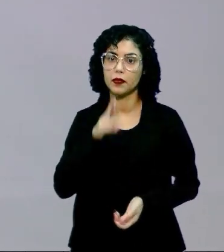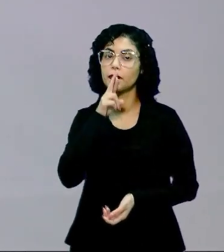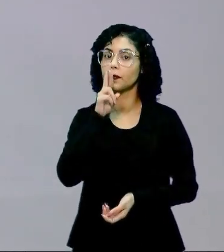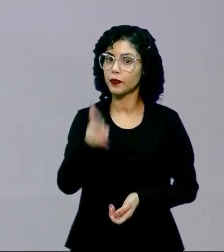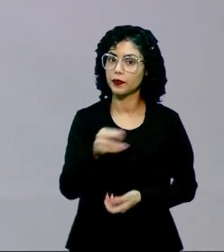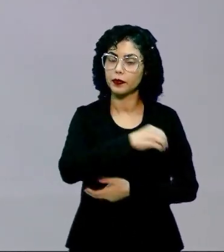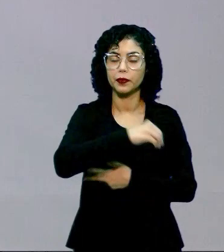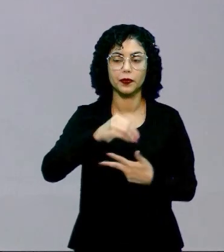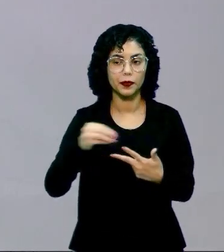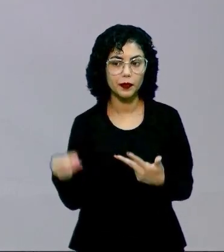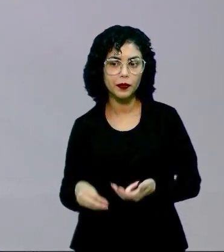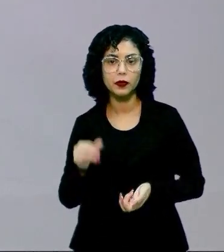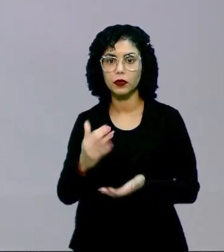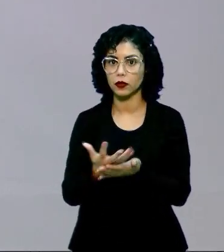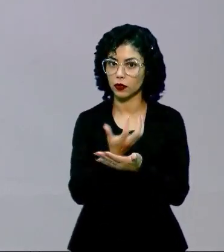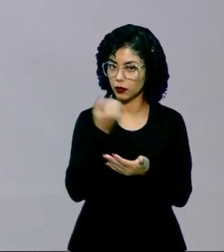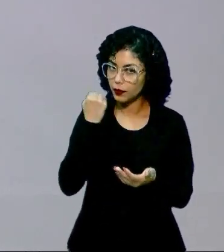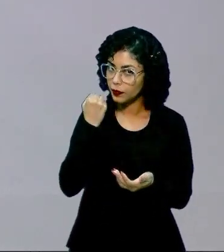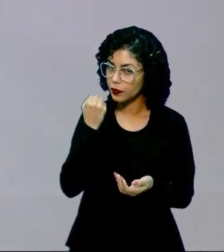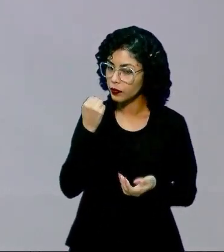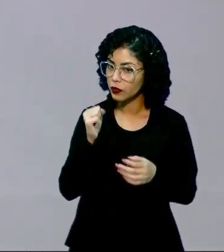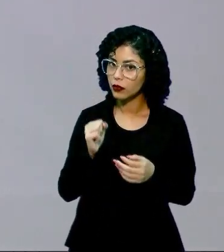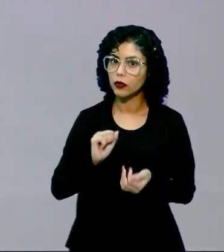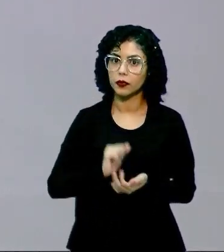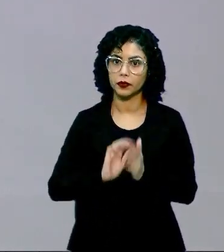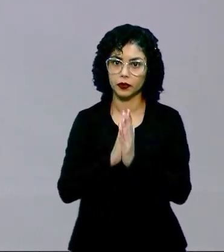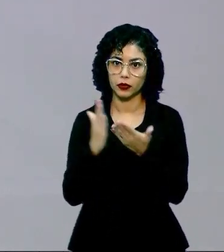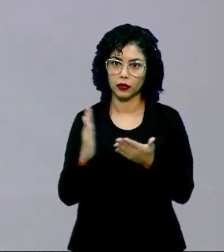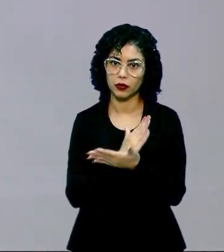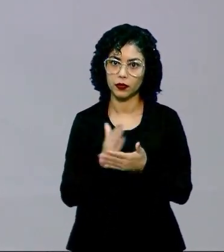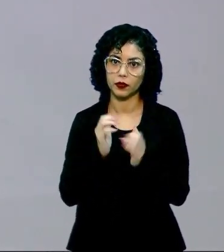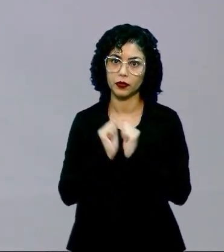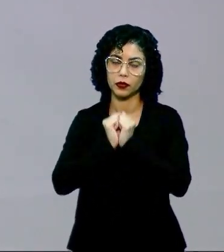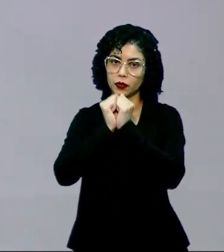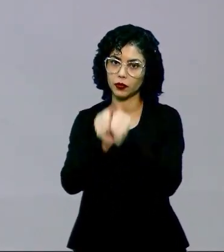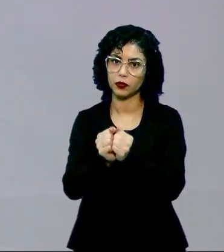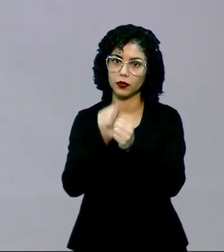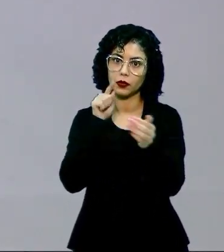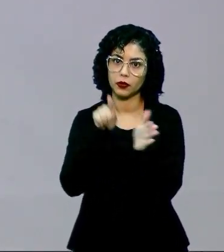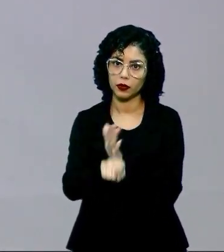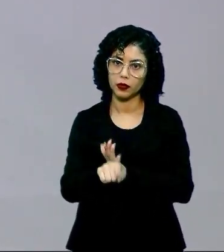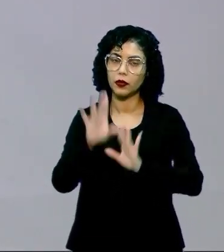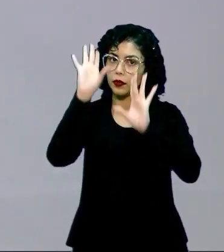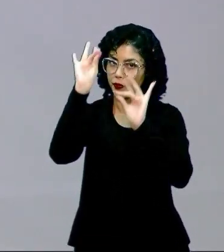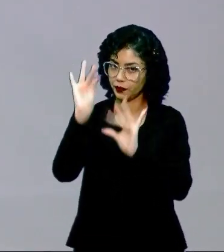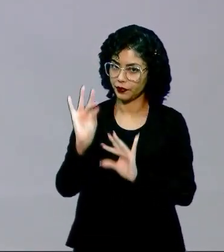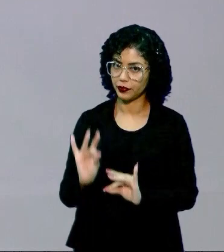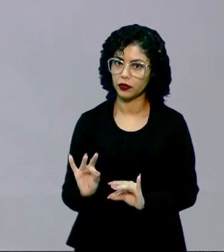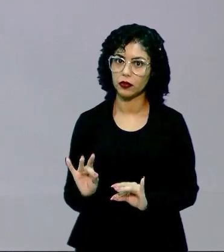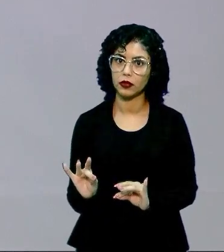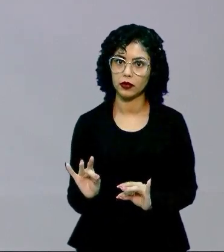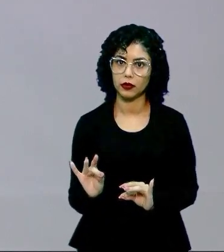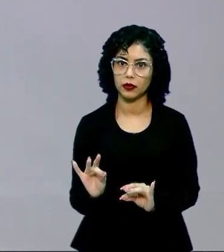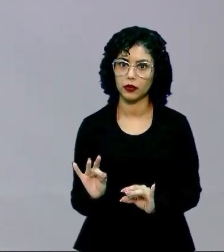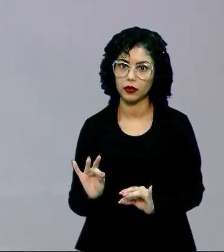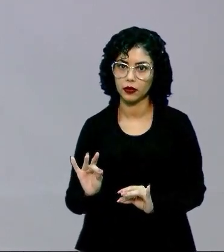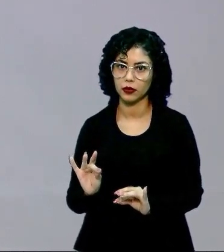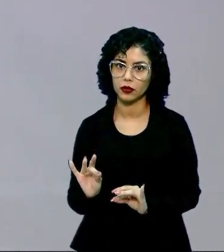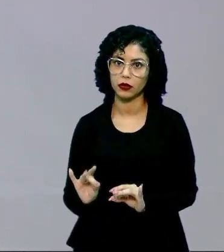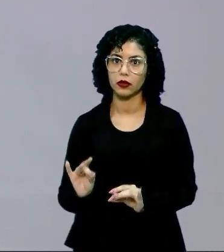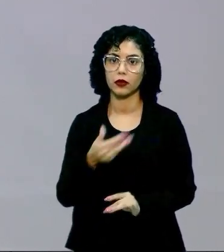Resolva Enem, né? Peguem o livro de vocês, eu quero trabalhar com vocês essas questões bem detalhadas